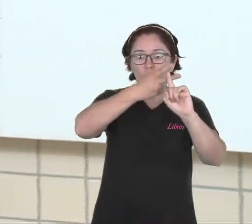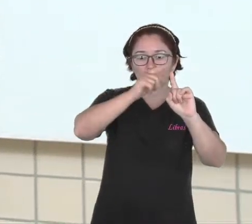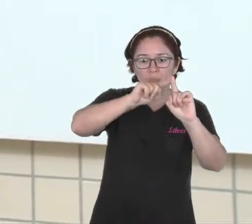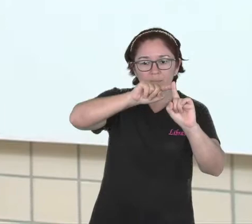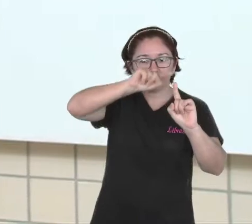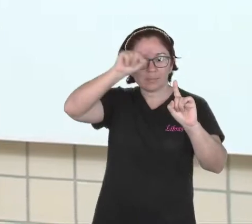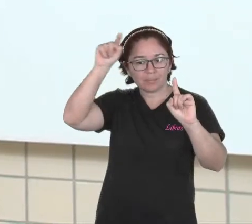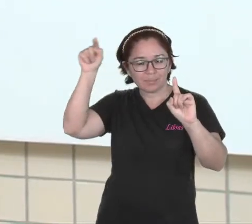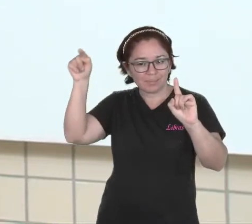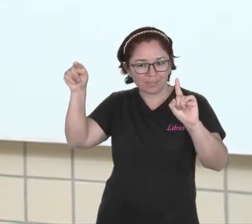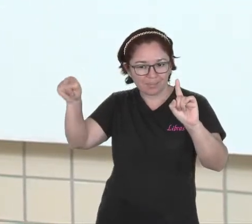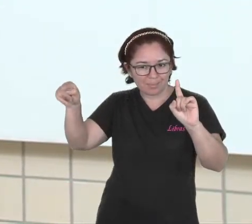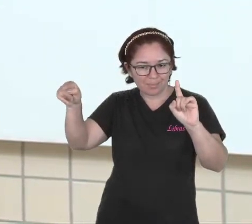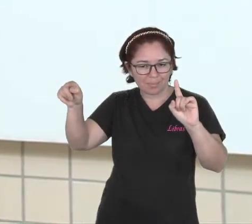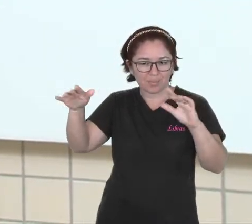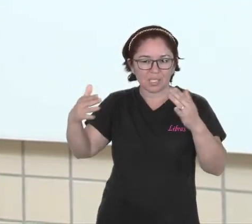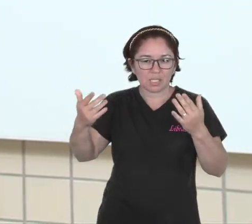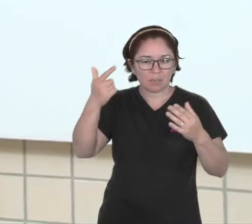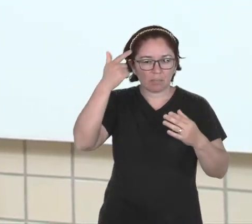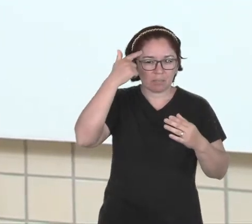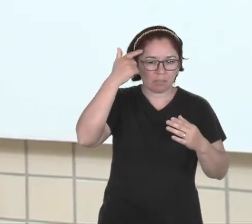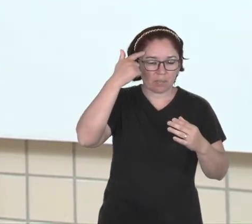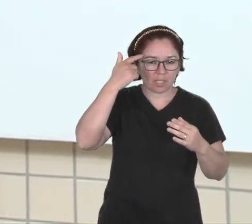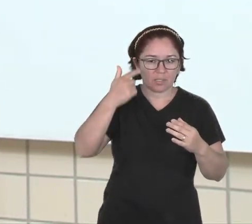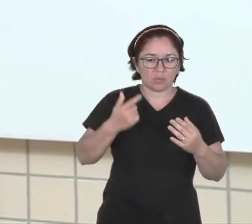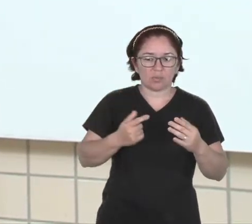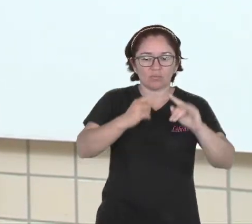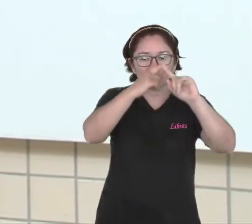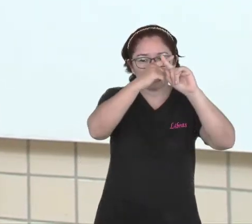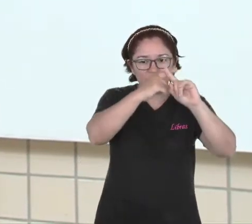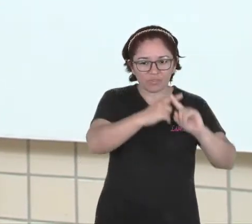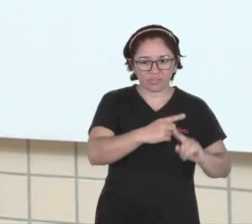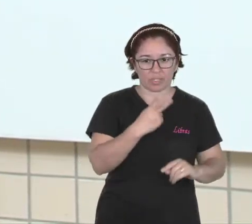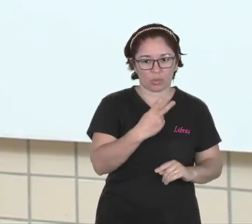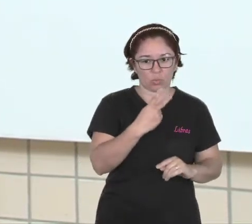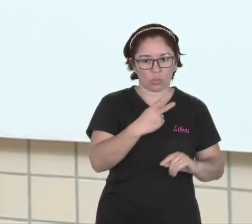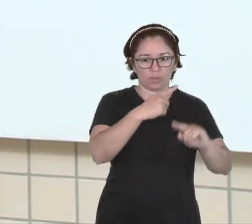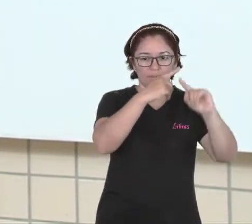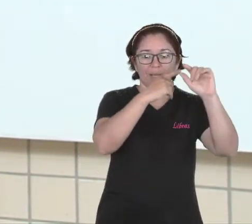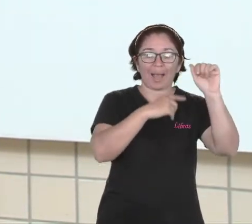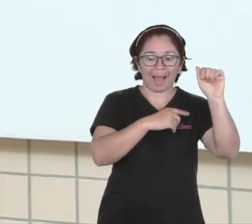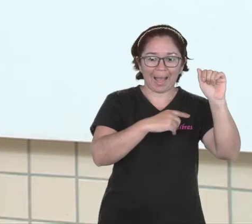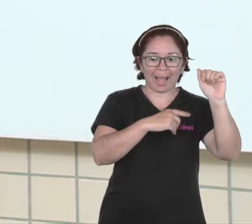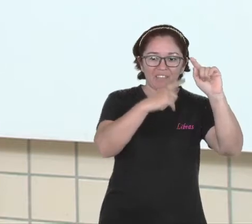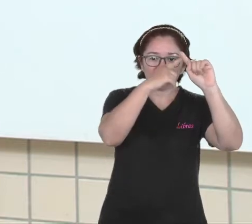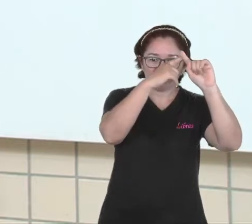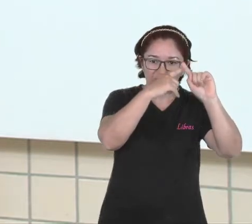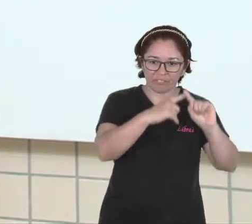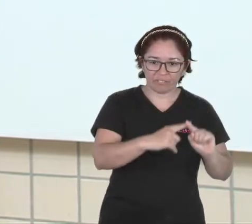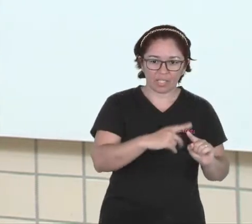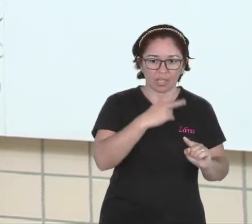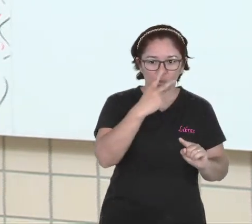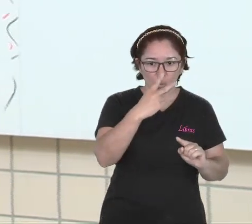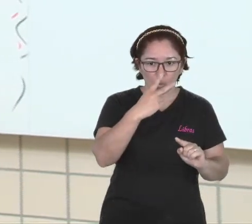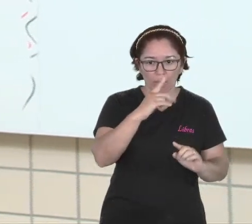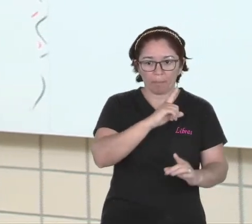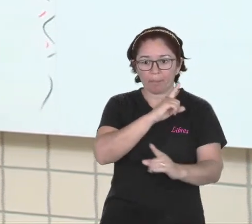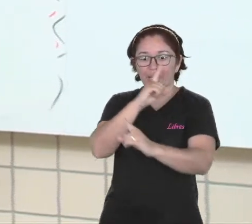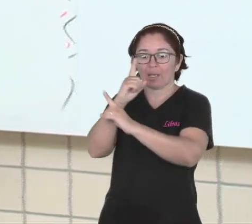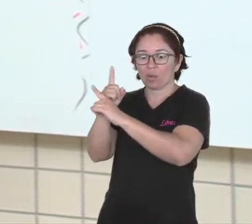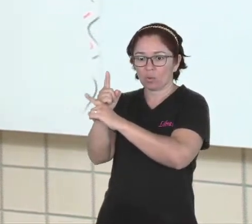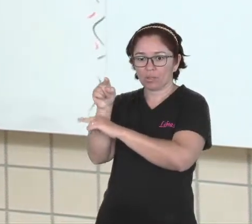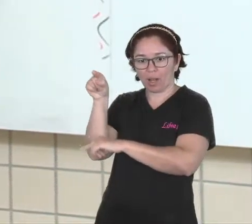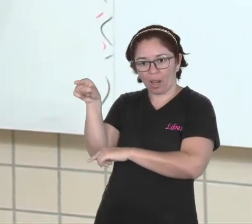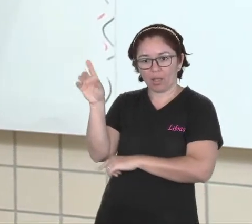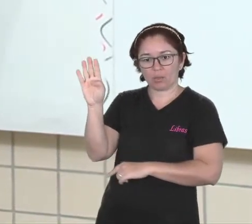2 vezes, e vou pensar em cada elemento de A. Não é isso? O primeiro elemento de A